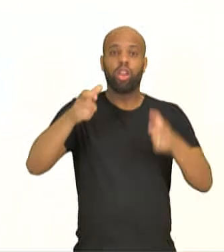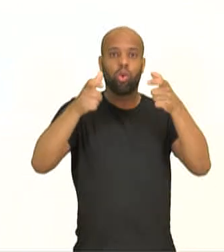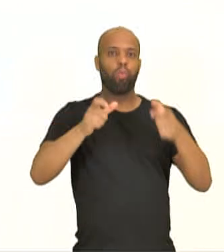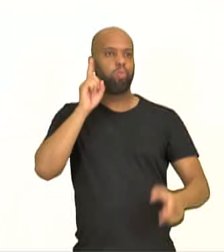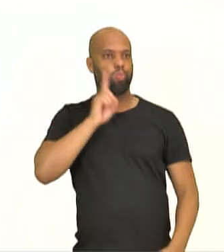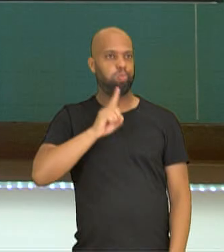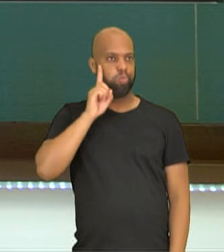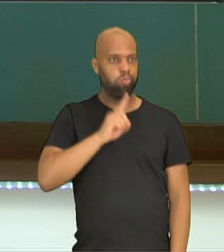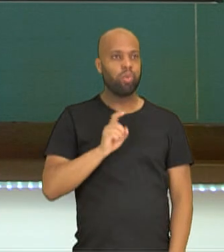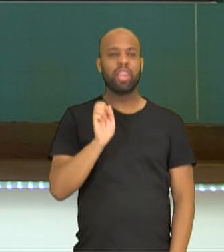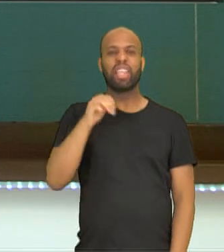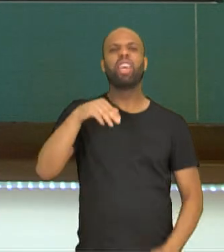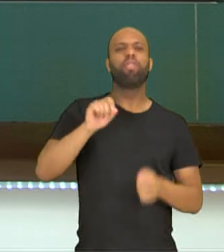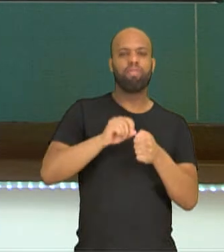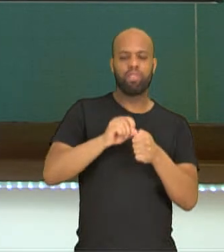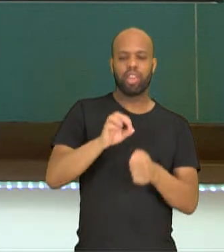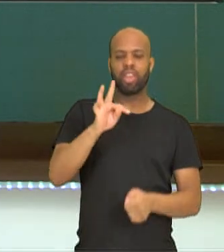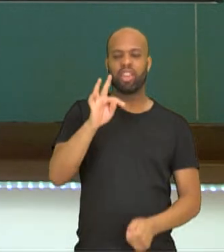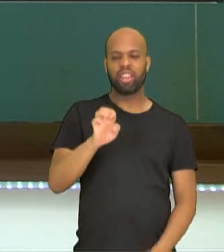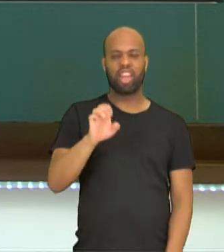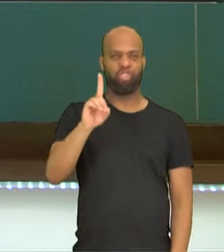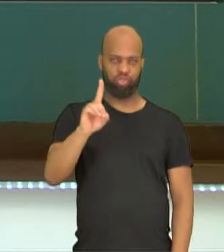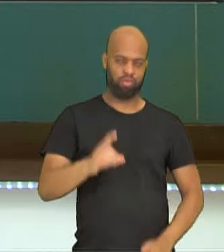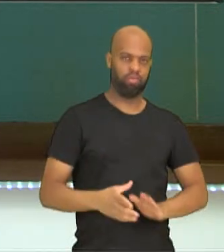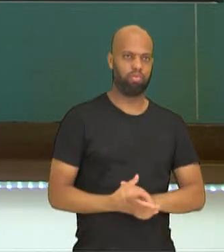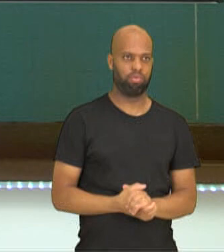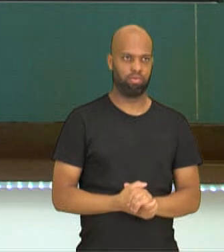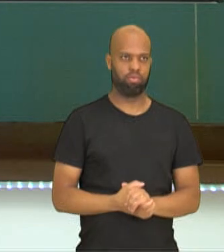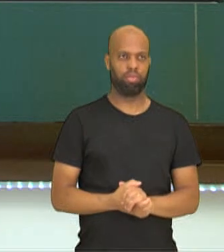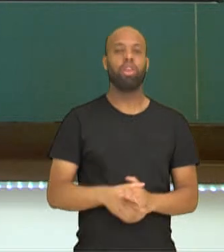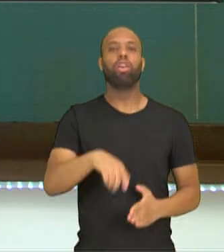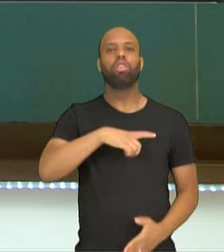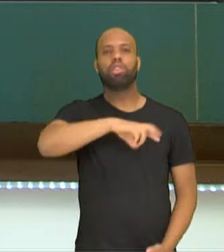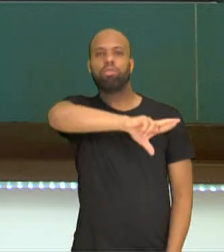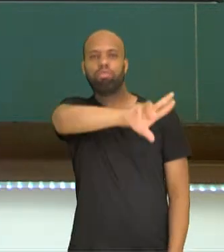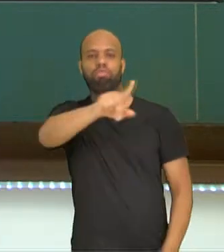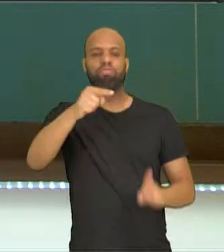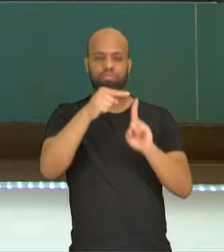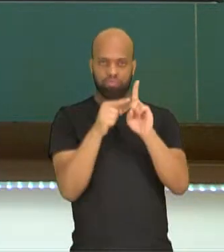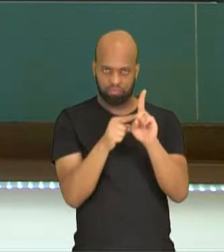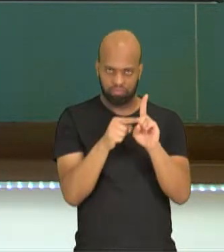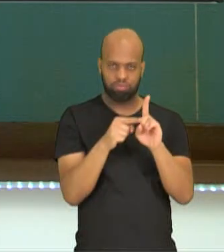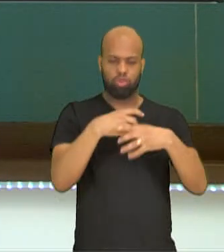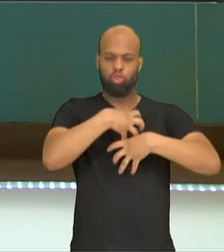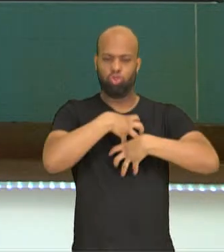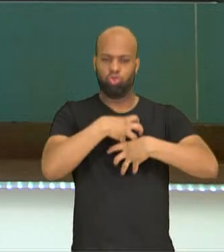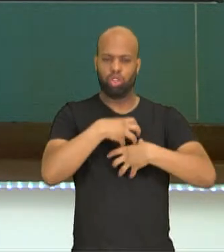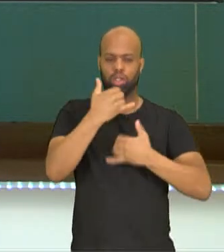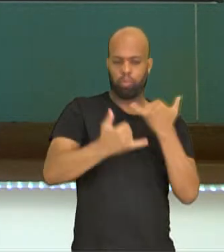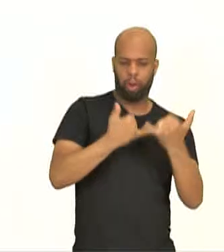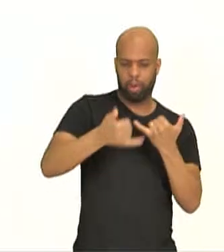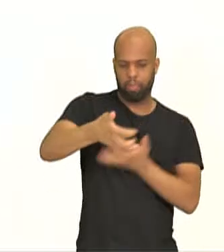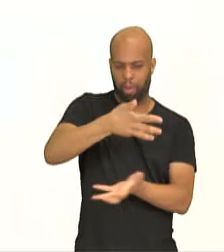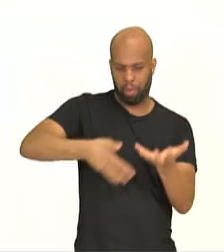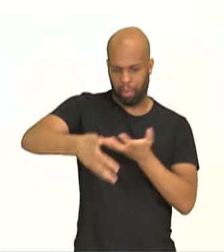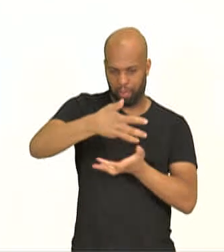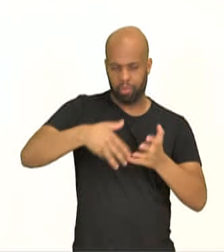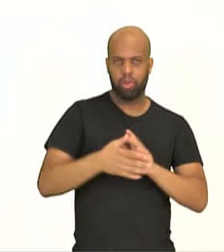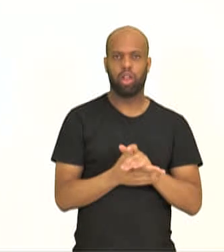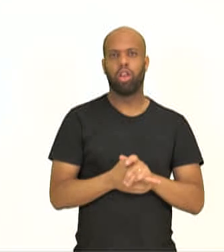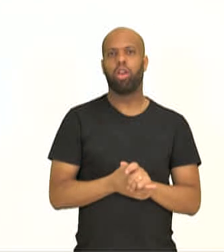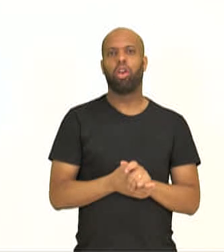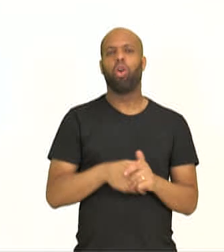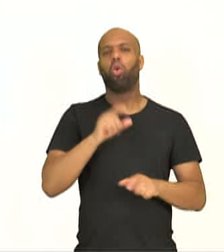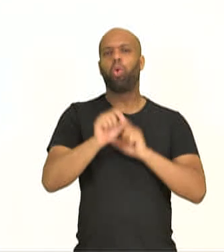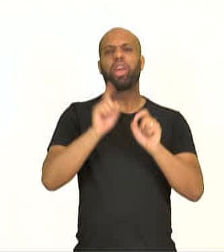por Ted Lentz. Tá? E nós temos vários tipos, diversas formas de jogos cooperativos. Quais que